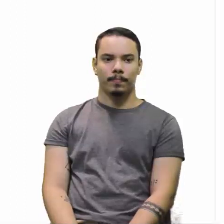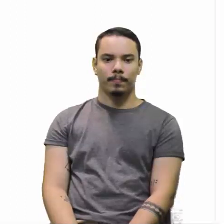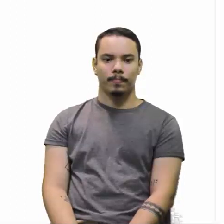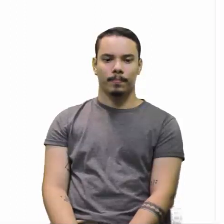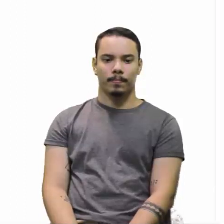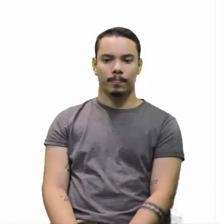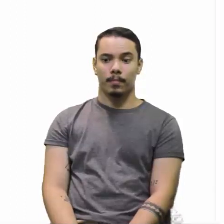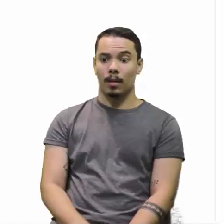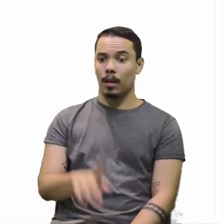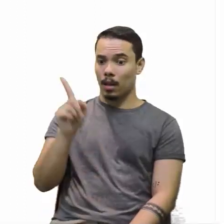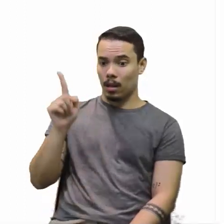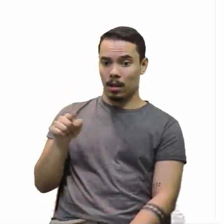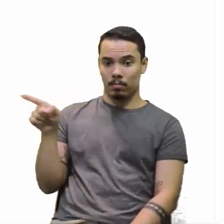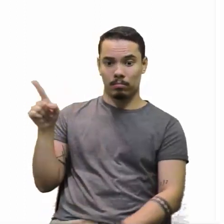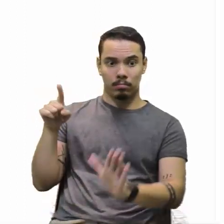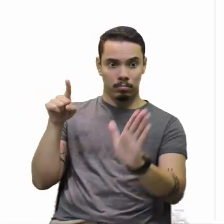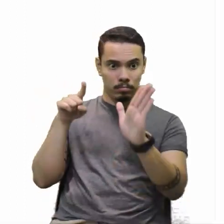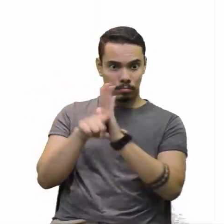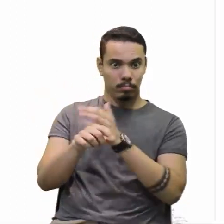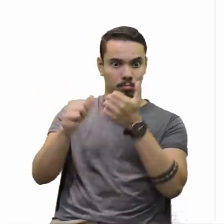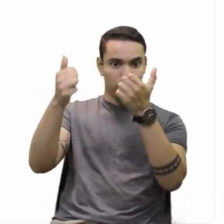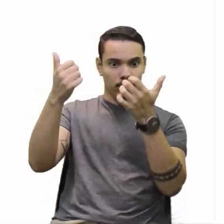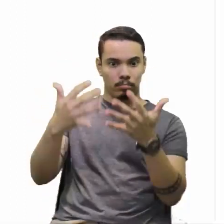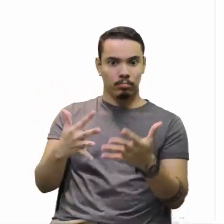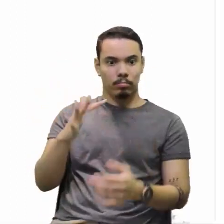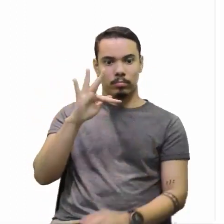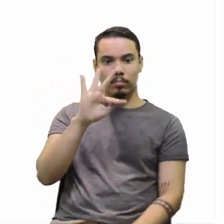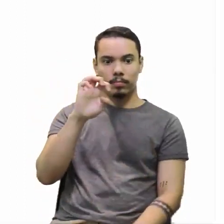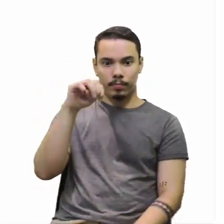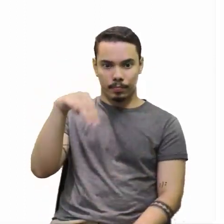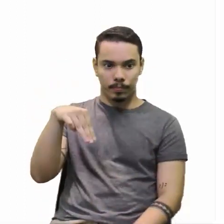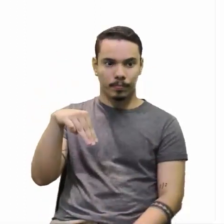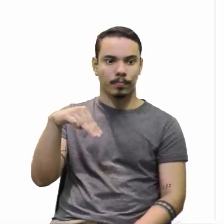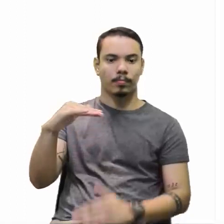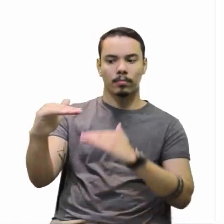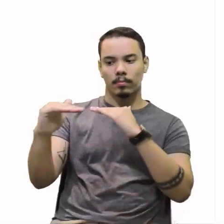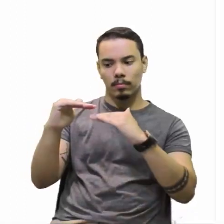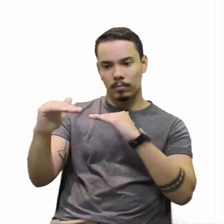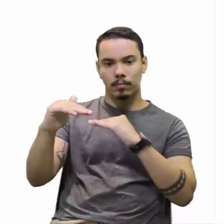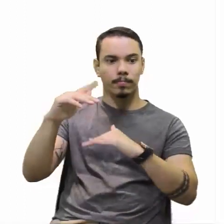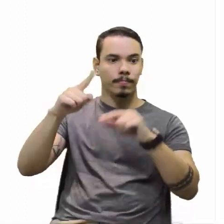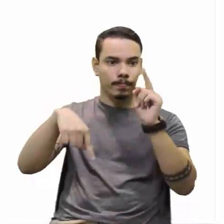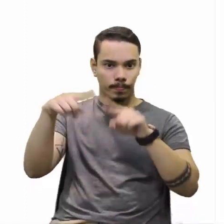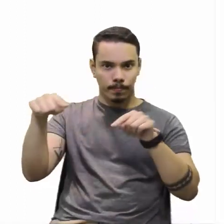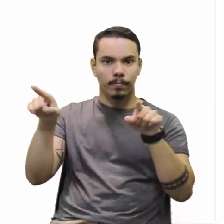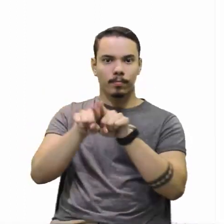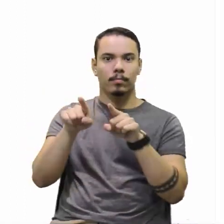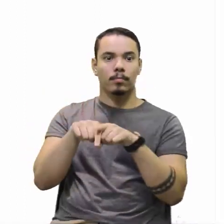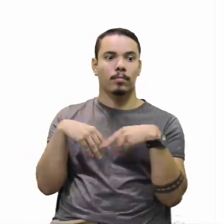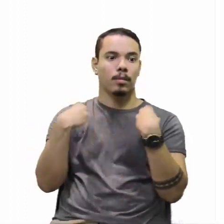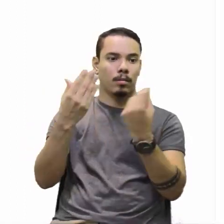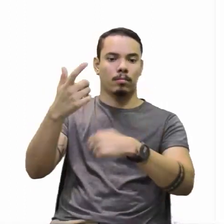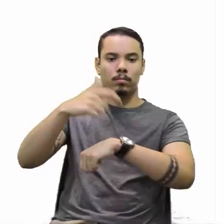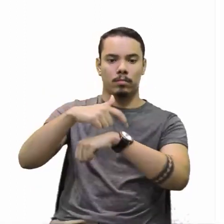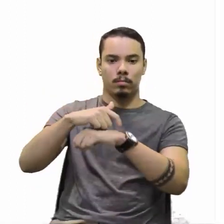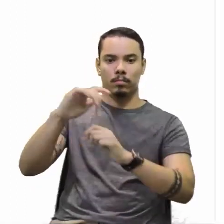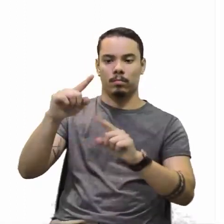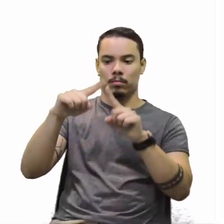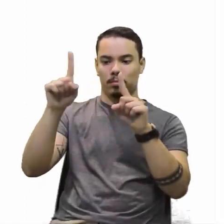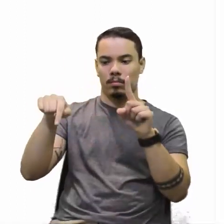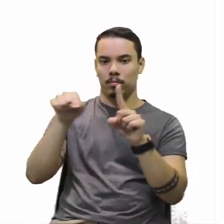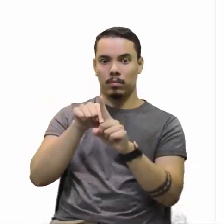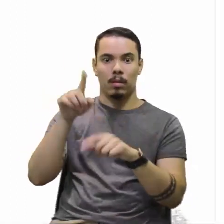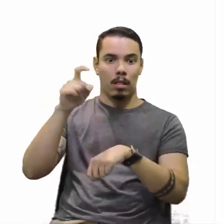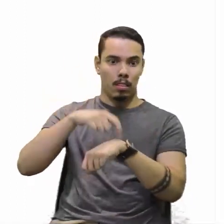Olha aí, uma questão... falando da força eletromotriz média, deu variação no fluxo e deu intervalo de tempo.